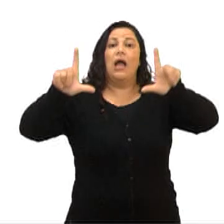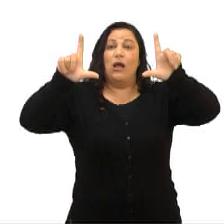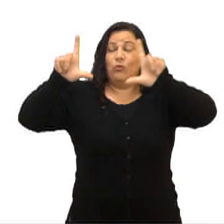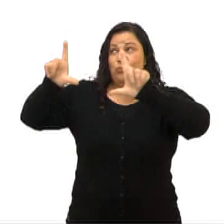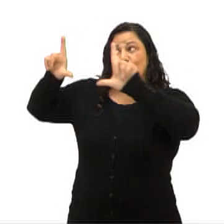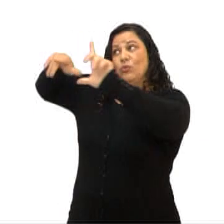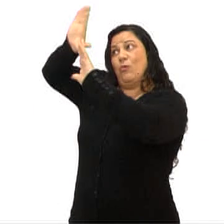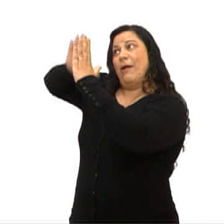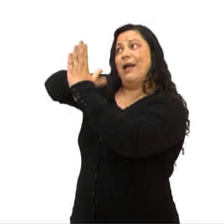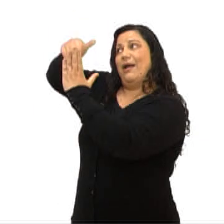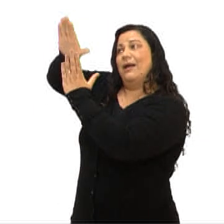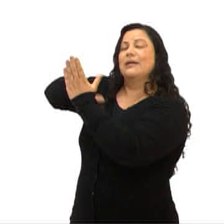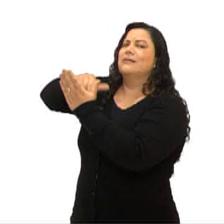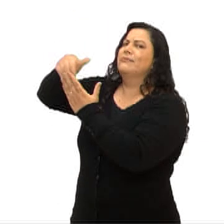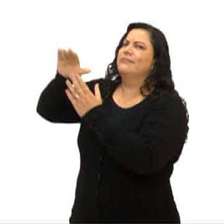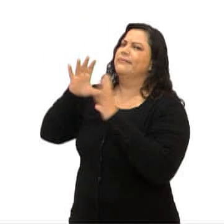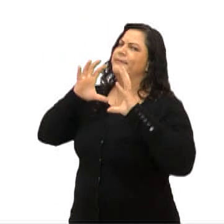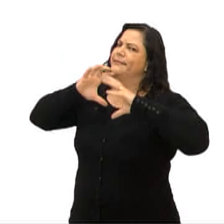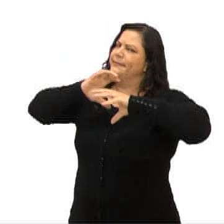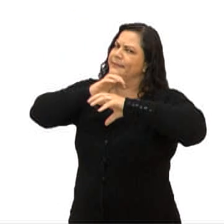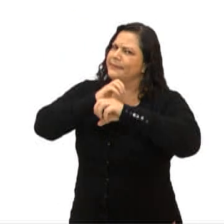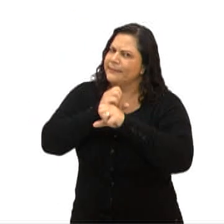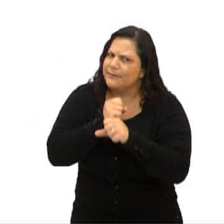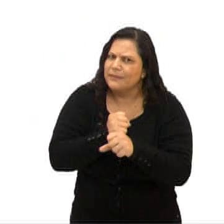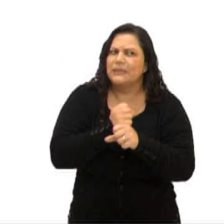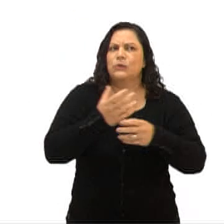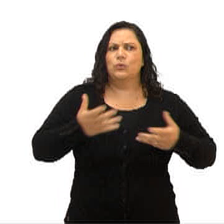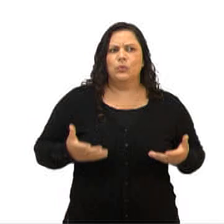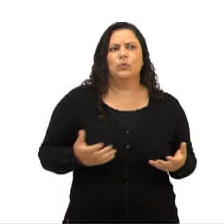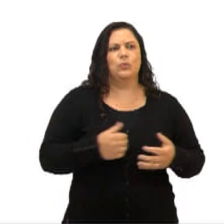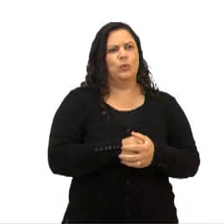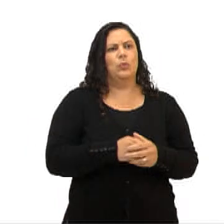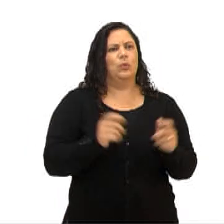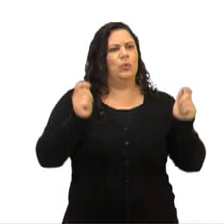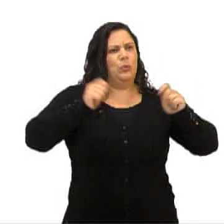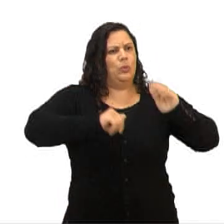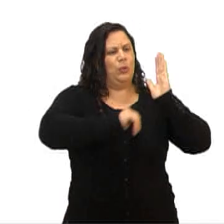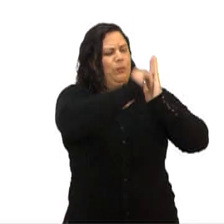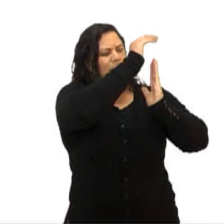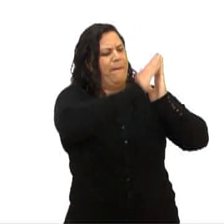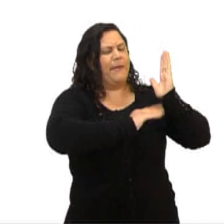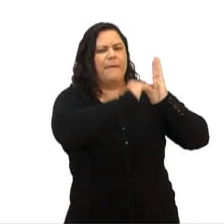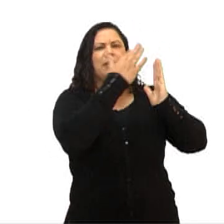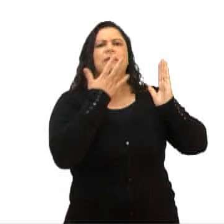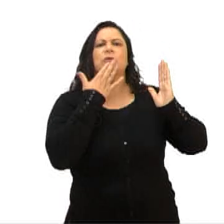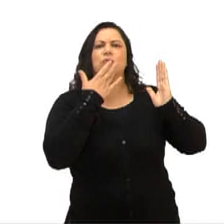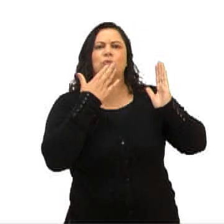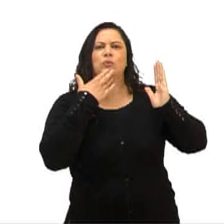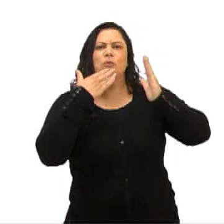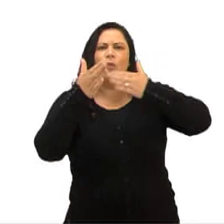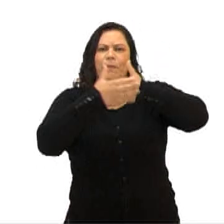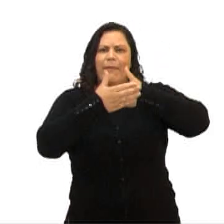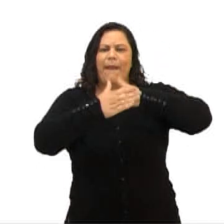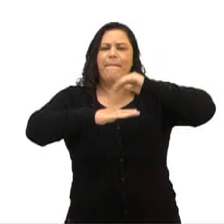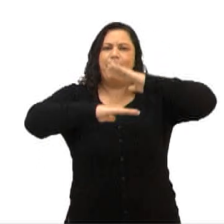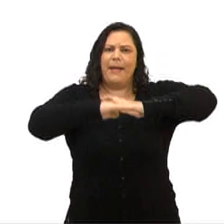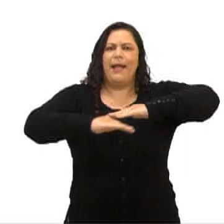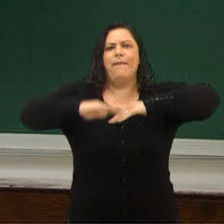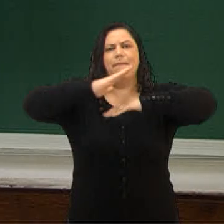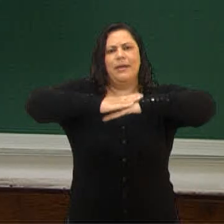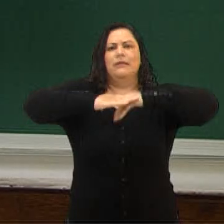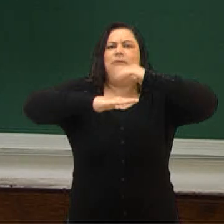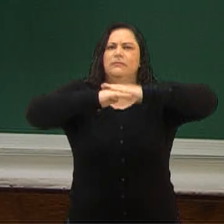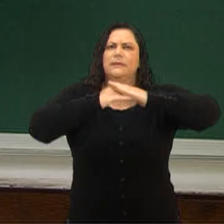das vezes usando uma espátula, resultando em espessos estratos de cores sobrepostas. A gente já passou hoje na